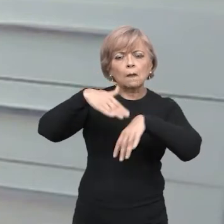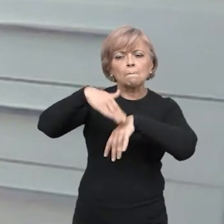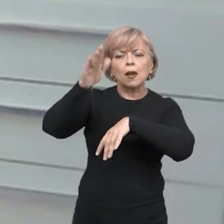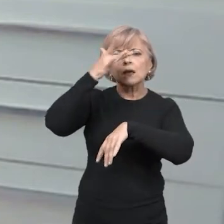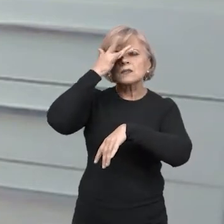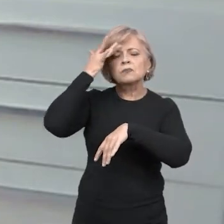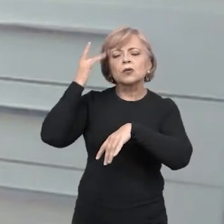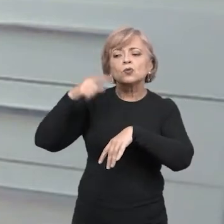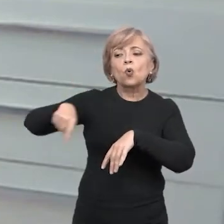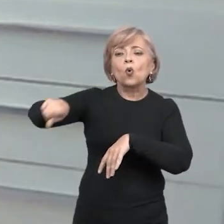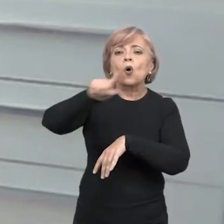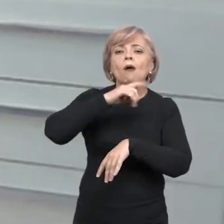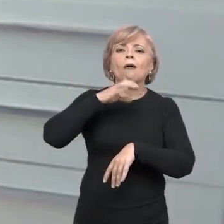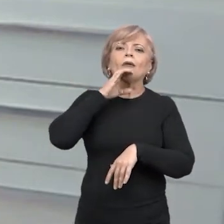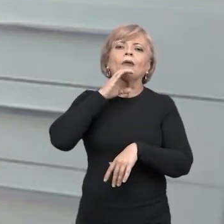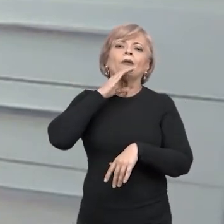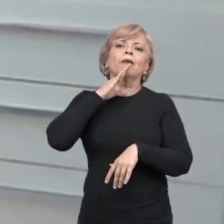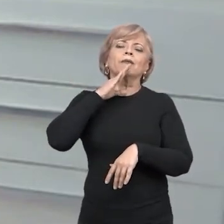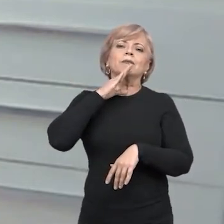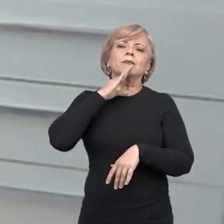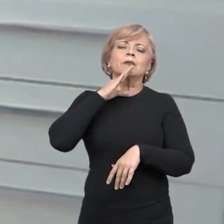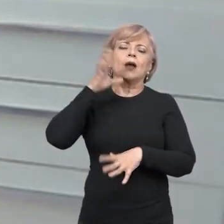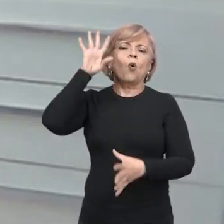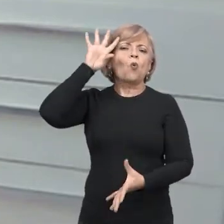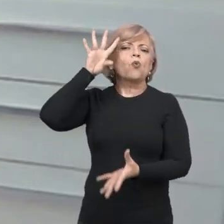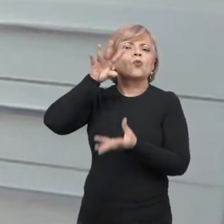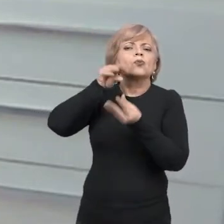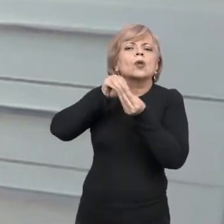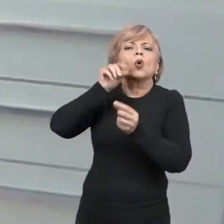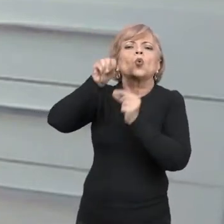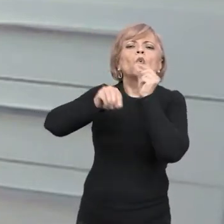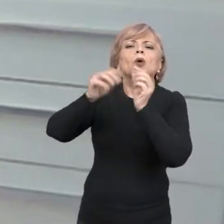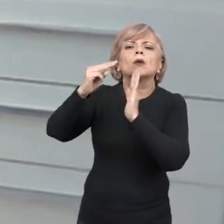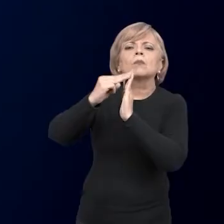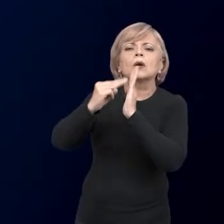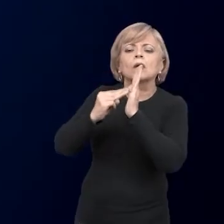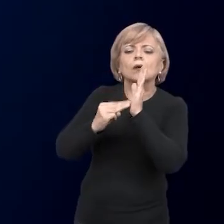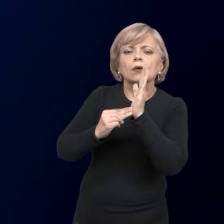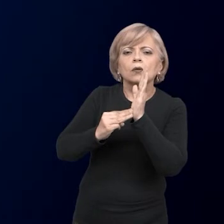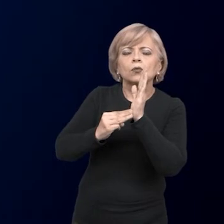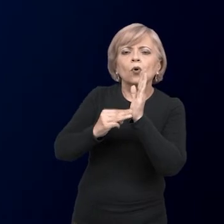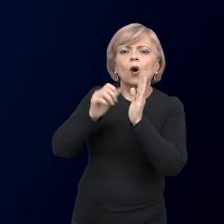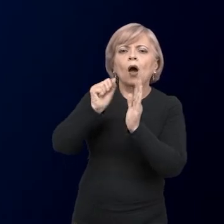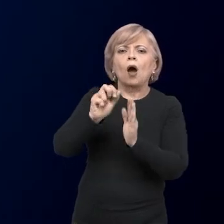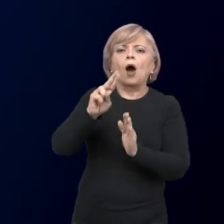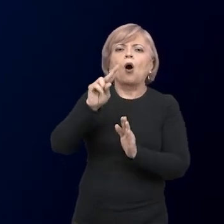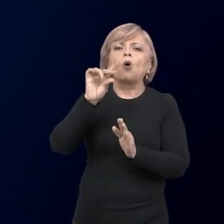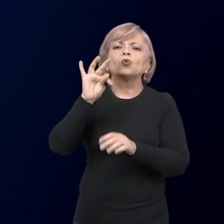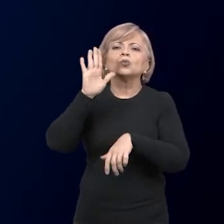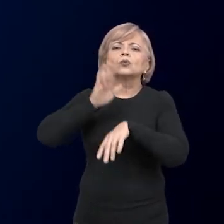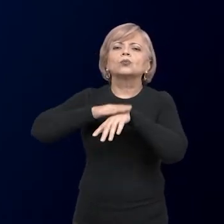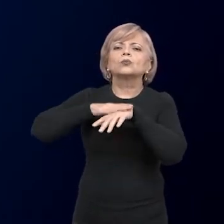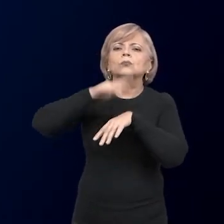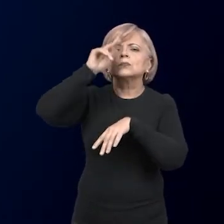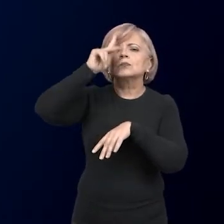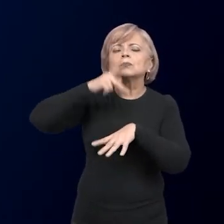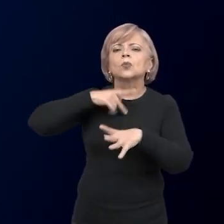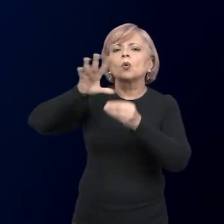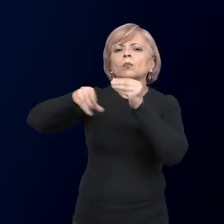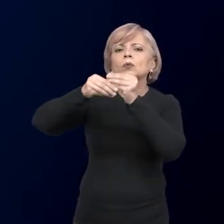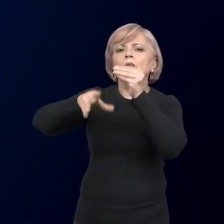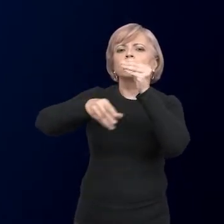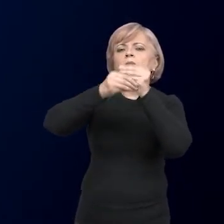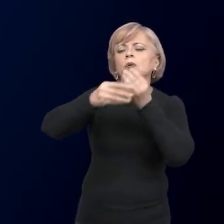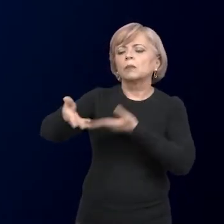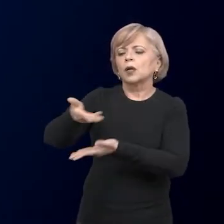pessoas o entendimento a compreensão do que que são os métodos autocompositivos um destaque para a mediação